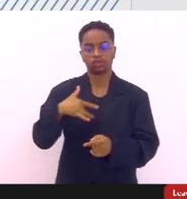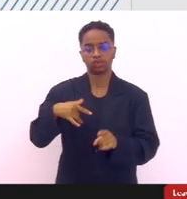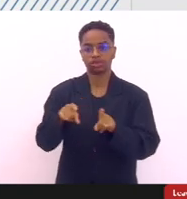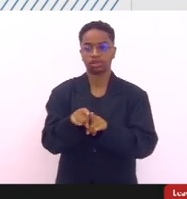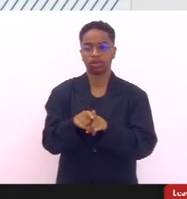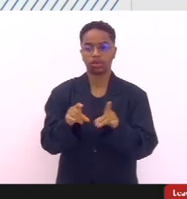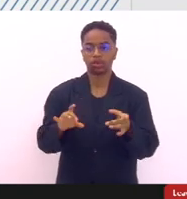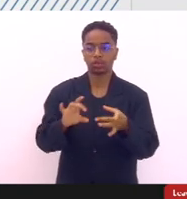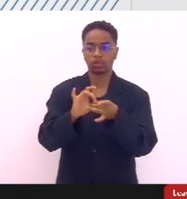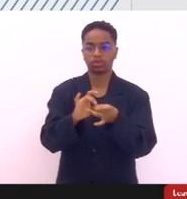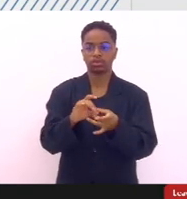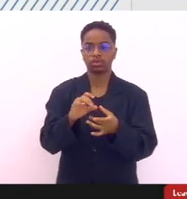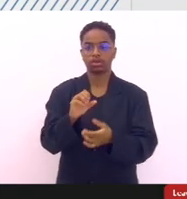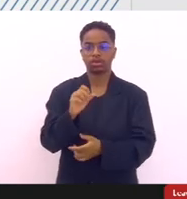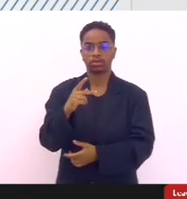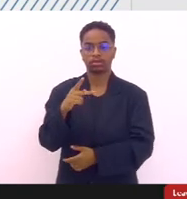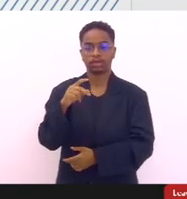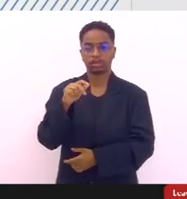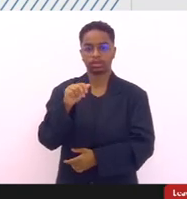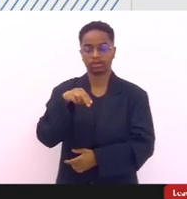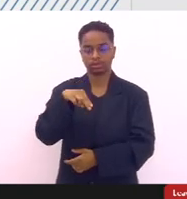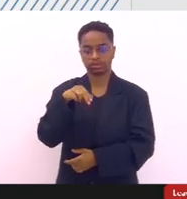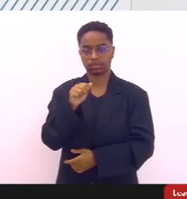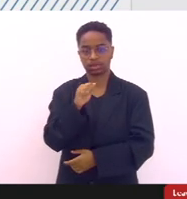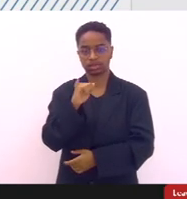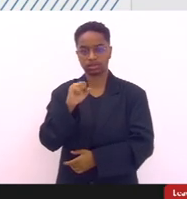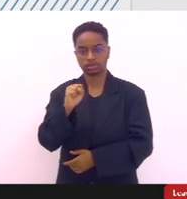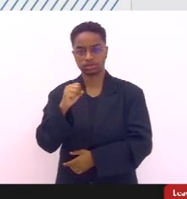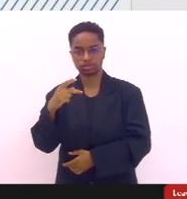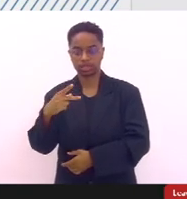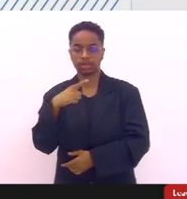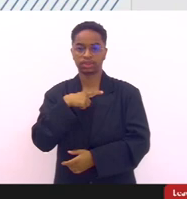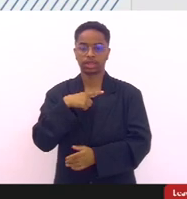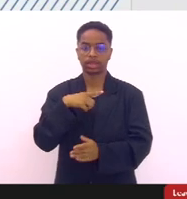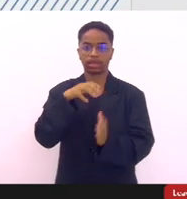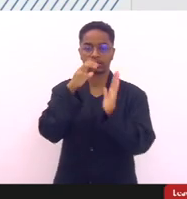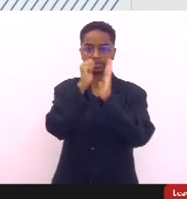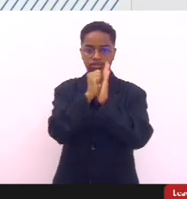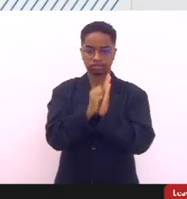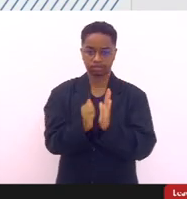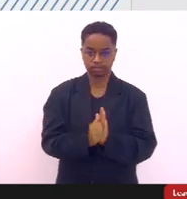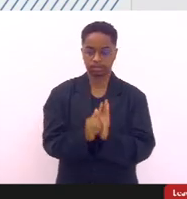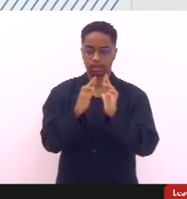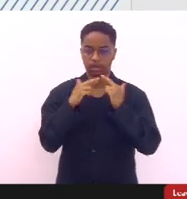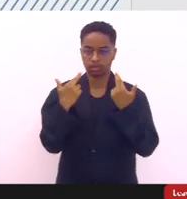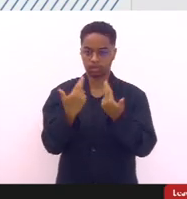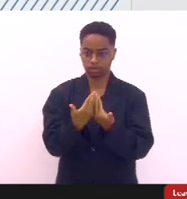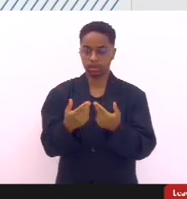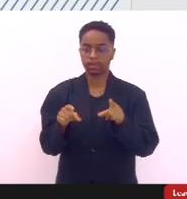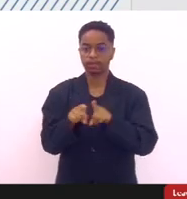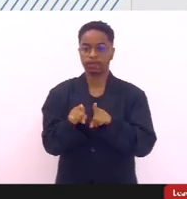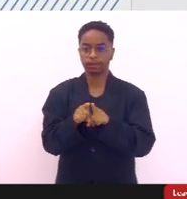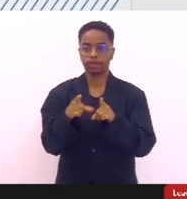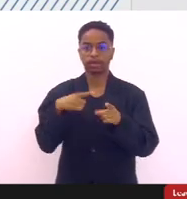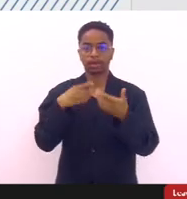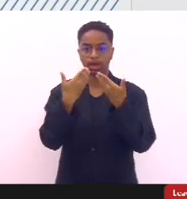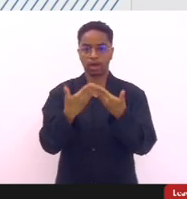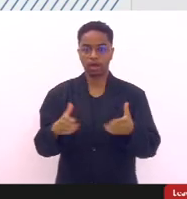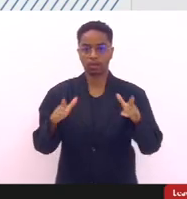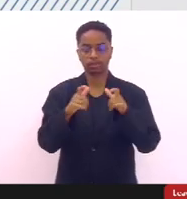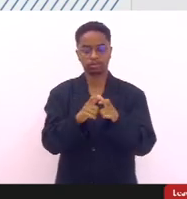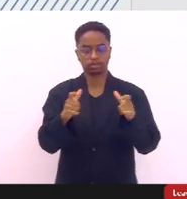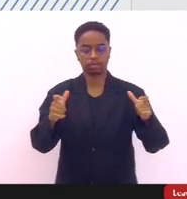da PNAES, que acontece mensalmente, que tem todas as atas disponíveis. Então, para concluir, a gente tem ampliação de cobertura como